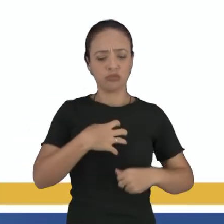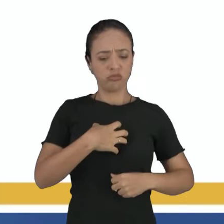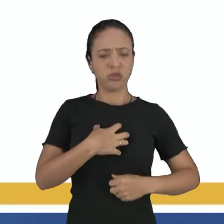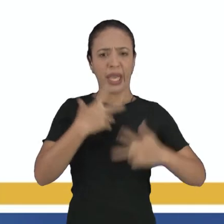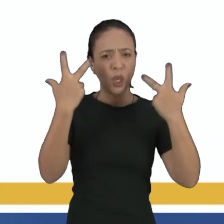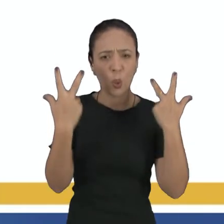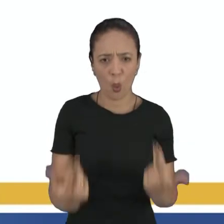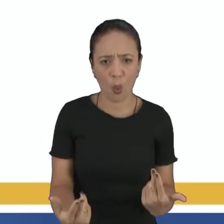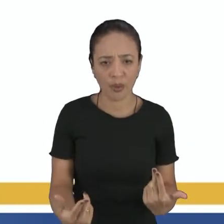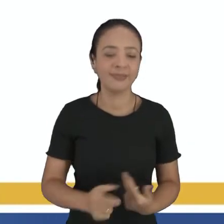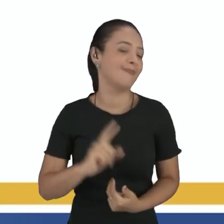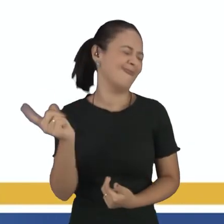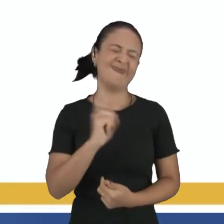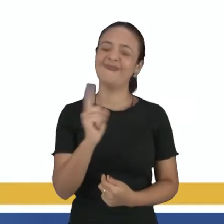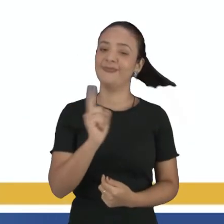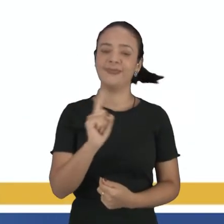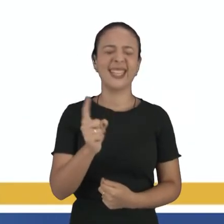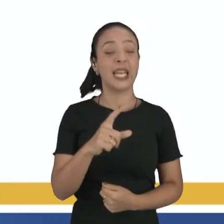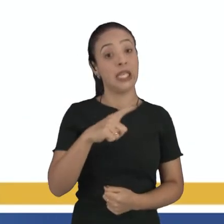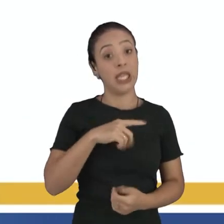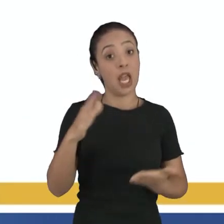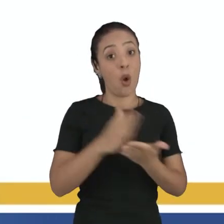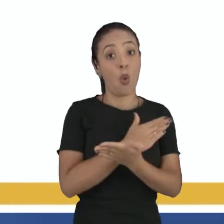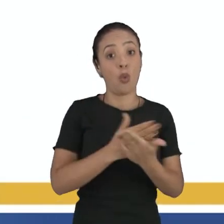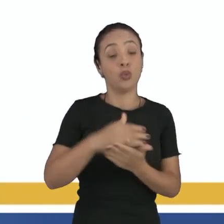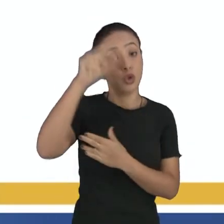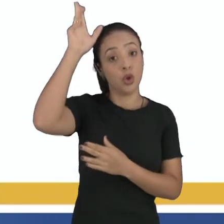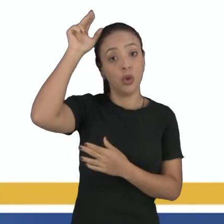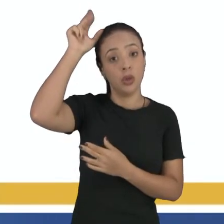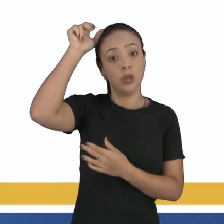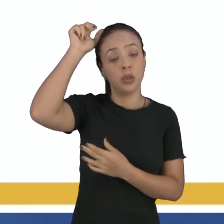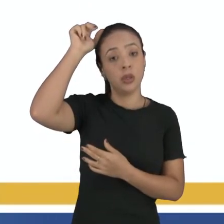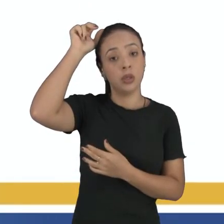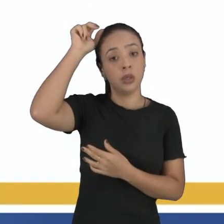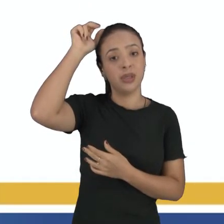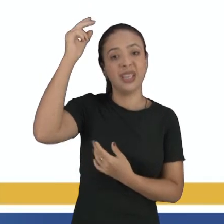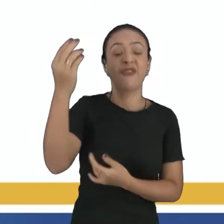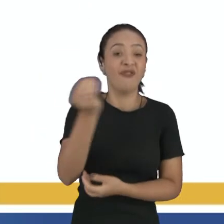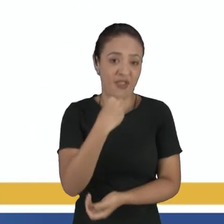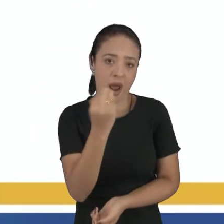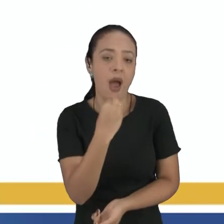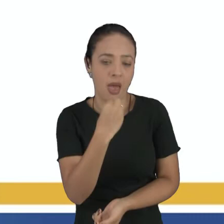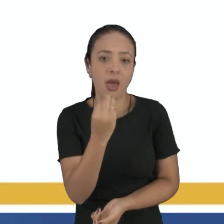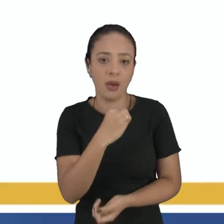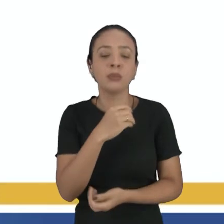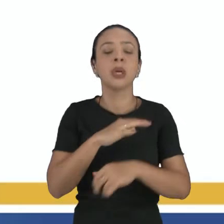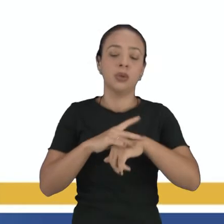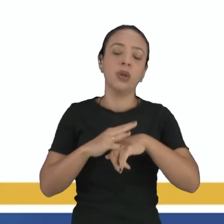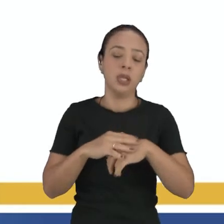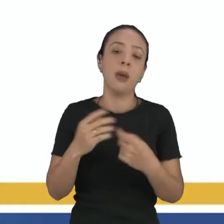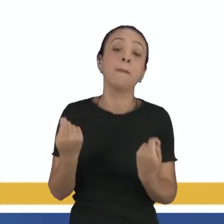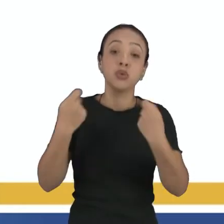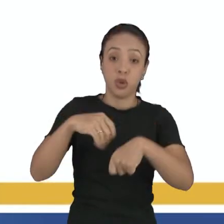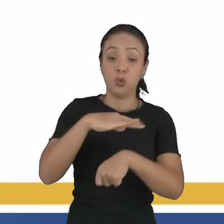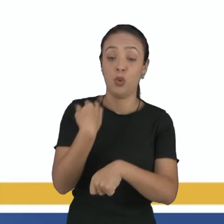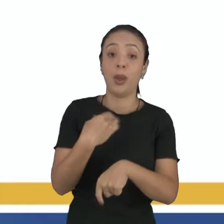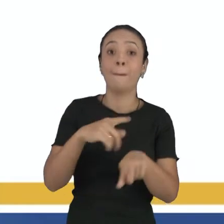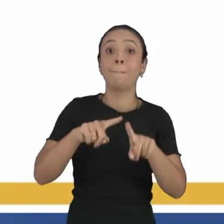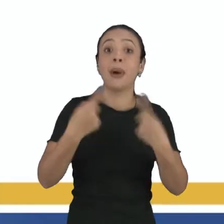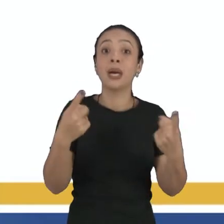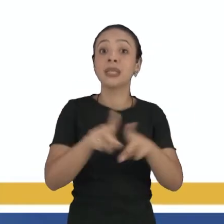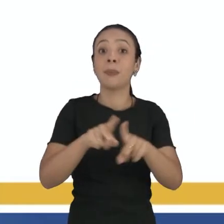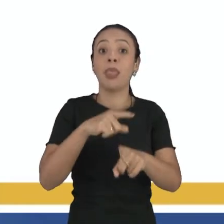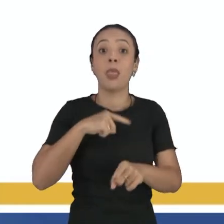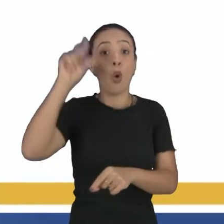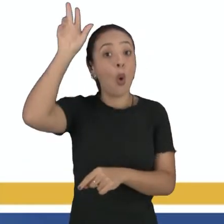à doença da mesma forma? É claro que não. Você vai ter uma parcela de coelhos que vão ser vulneráveis a essa doença e vão acabar morrendo, mas você também vai